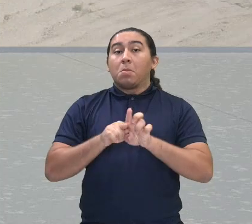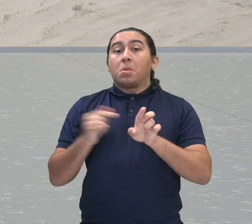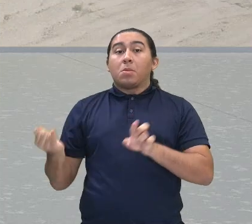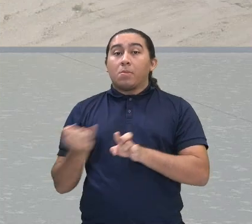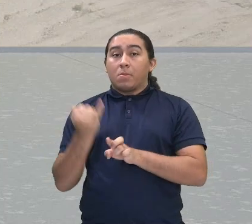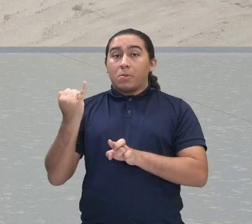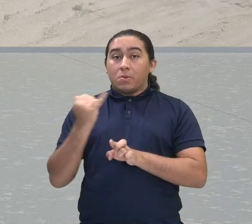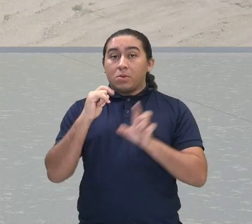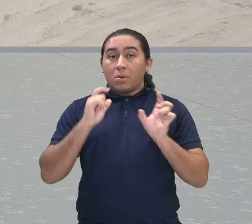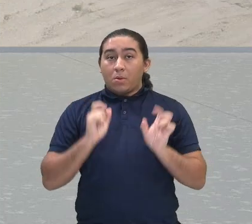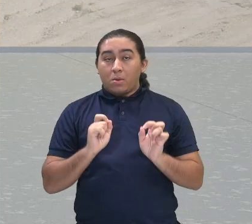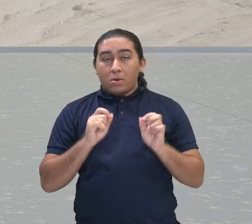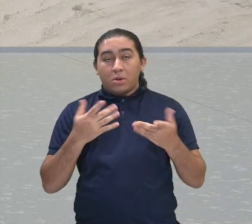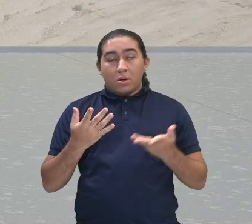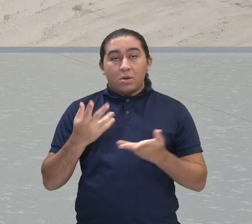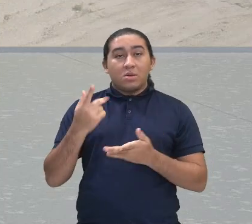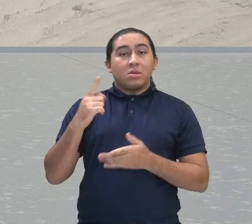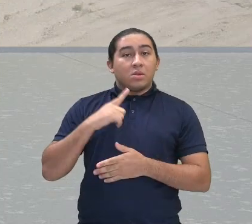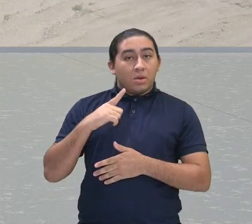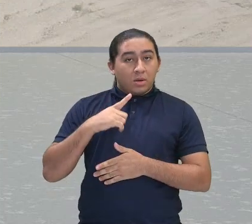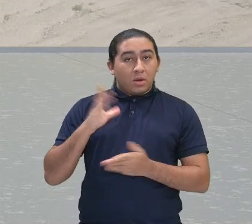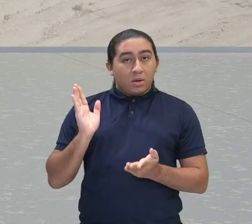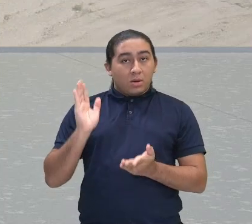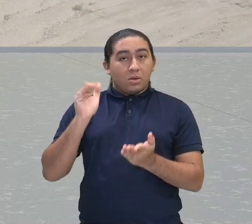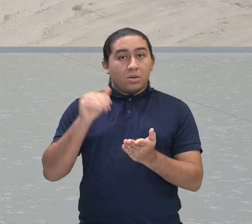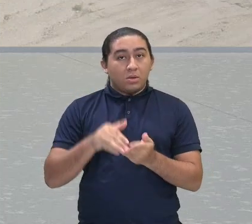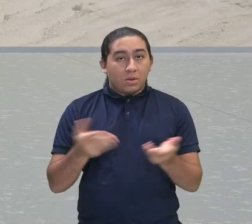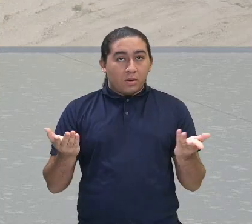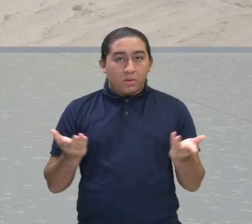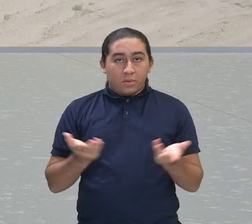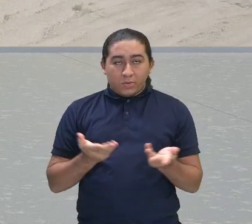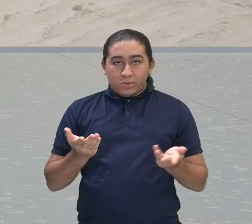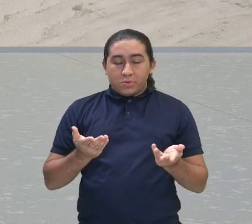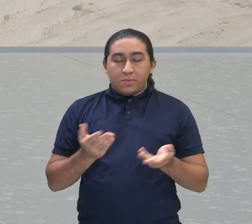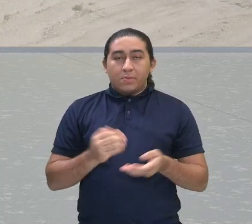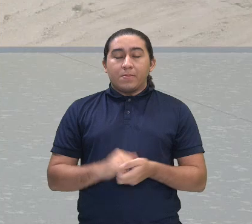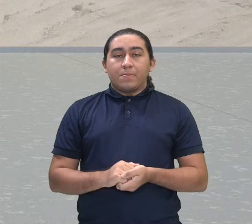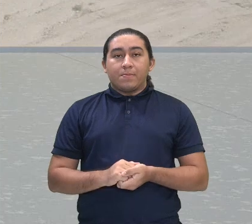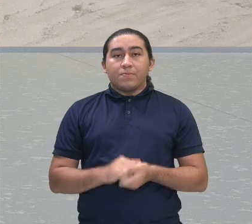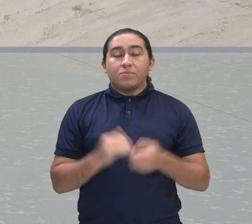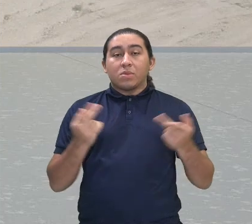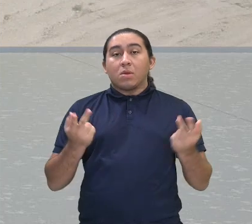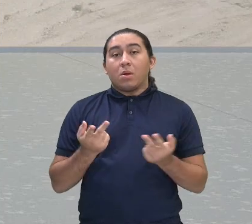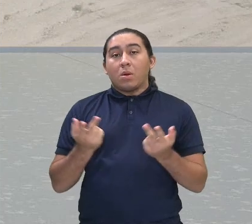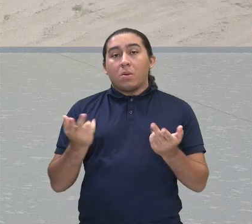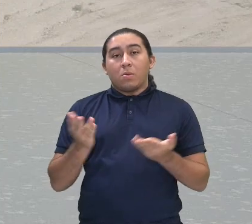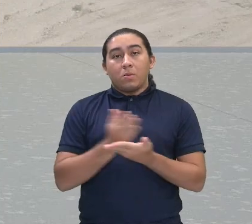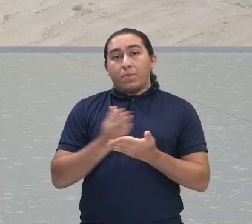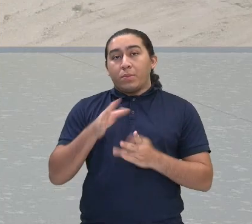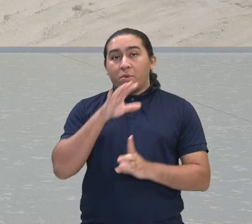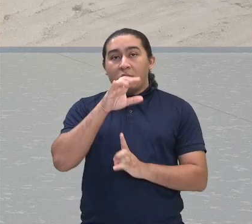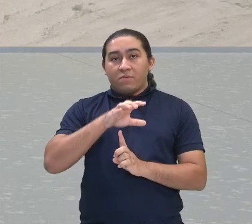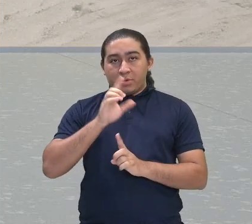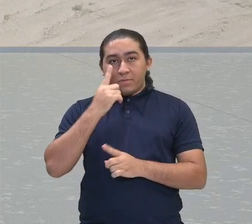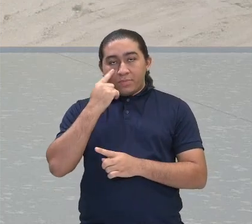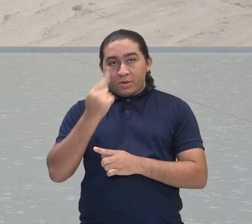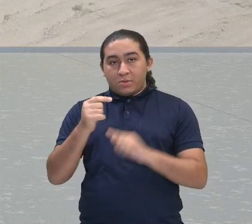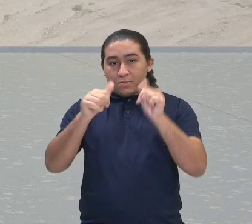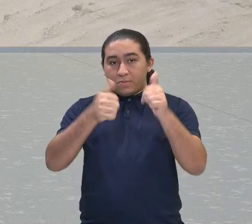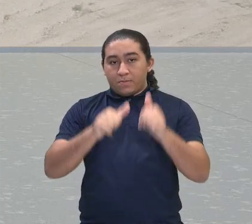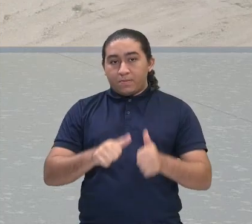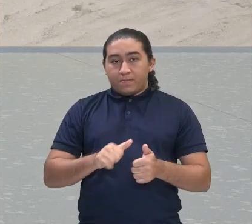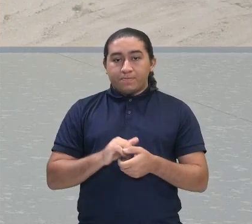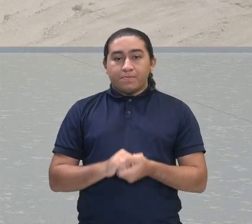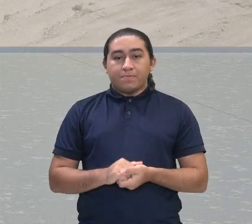ela tem, não teve, mas que tem ainda até os dias de hoje, com algumas influências que são bem interessantes.